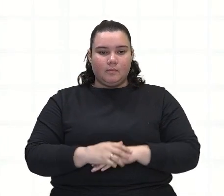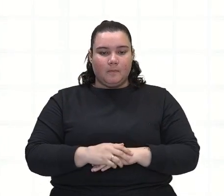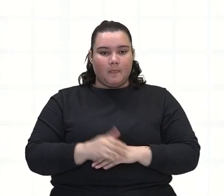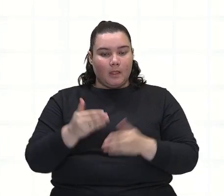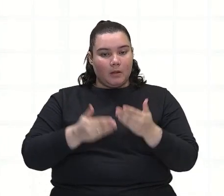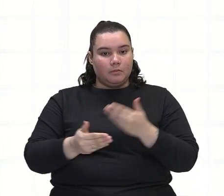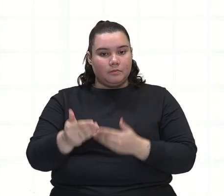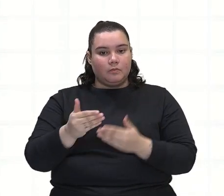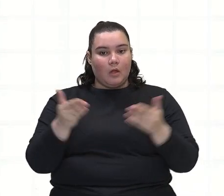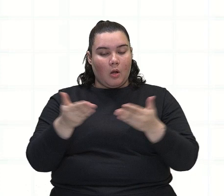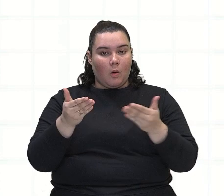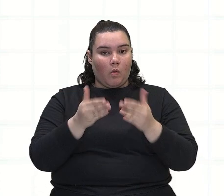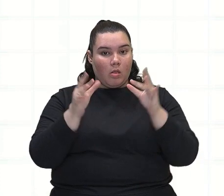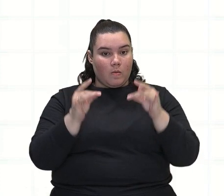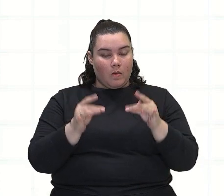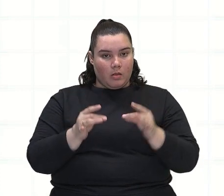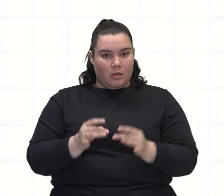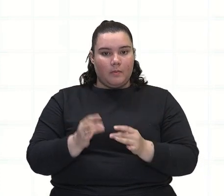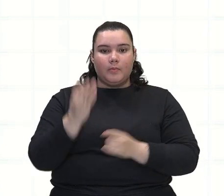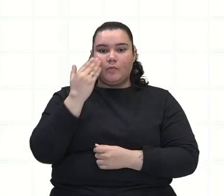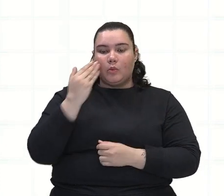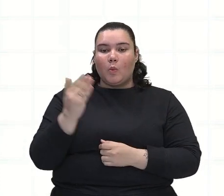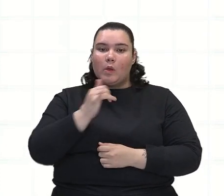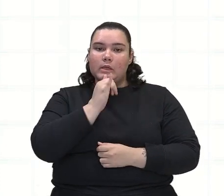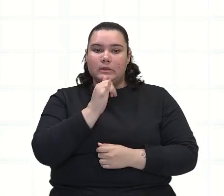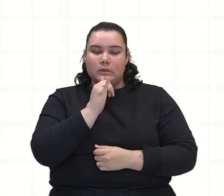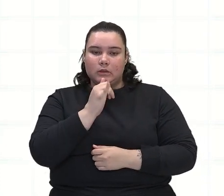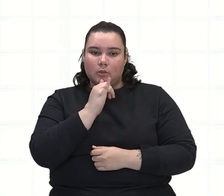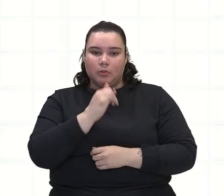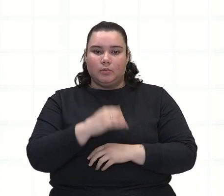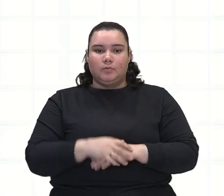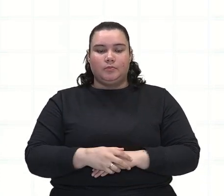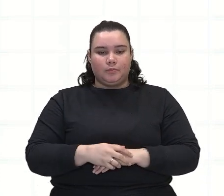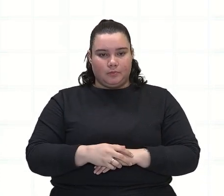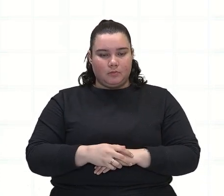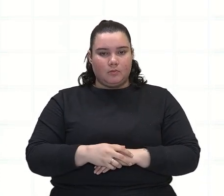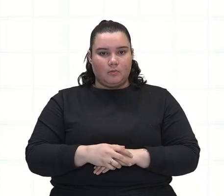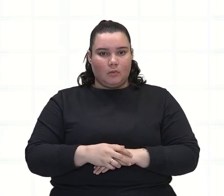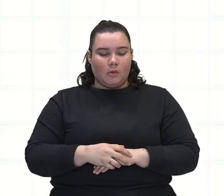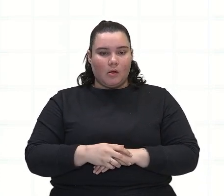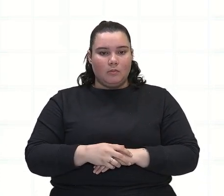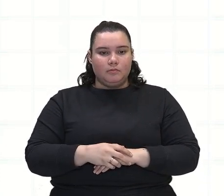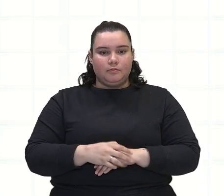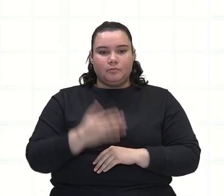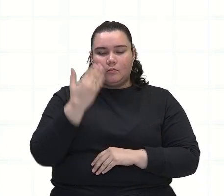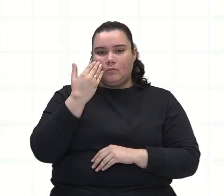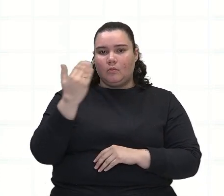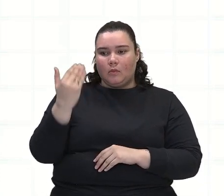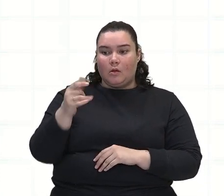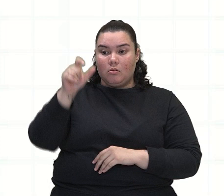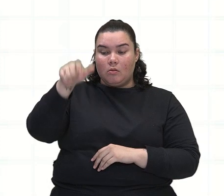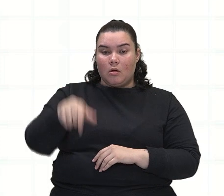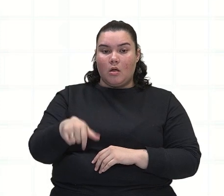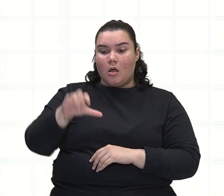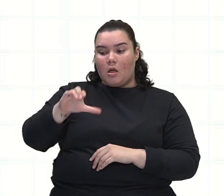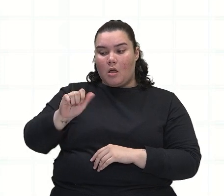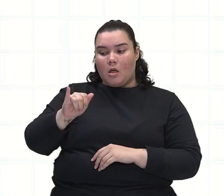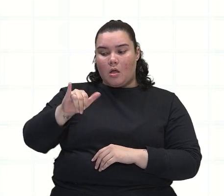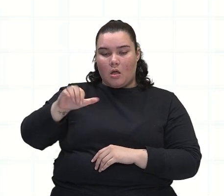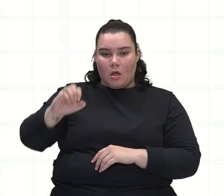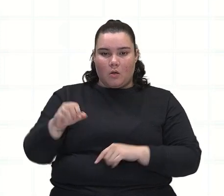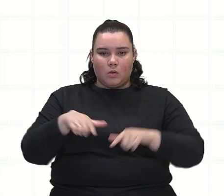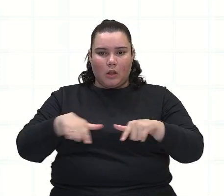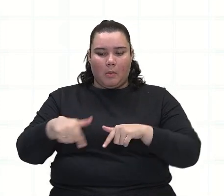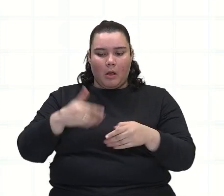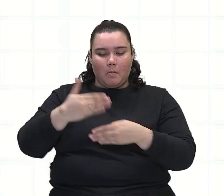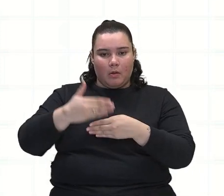vamos detalhar, né, com o exemplo, o tipo textual narração. Olha, o pedreiro Caio saiu de casa